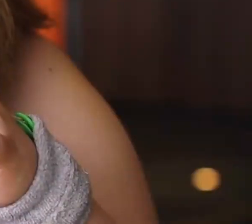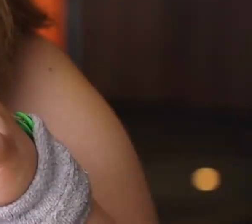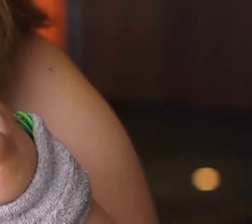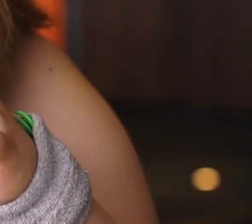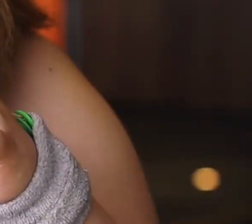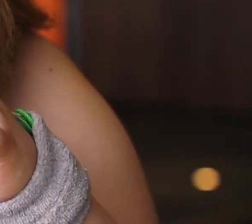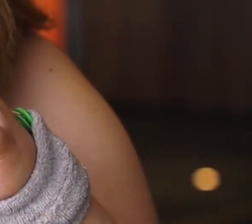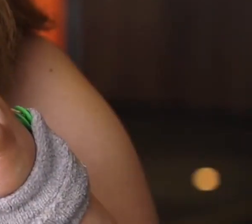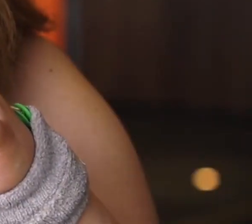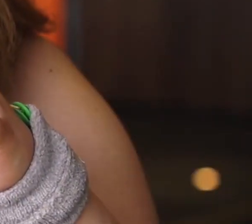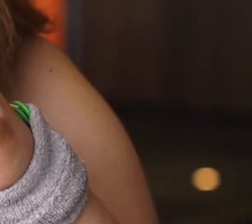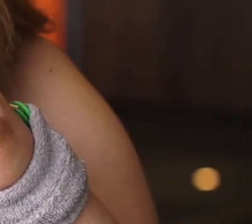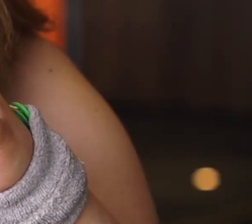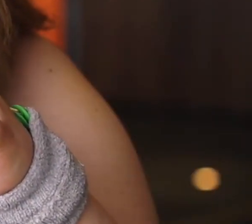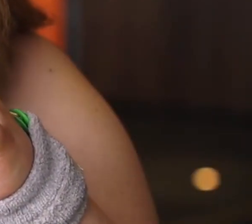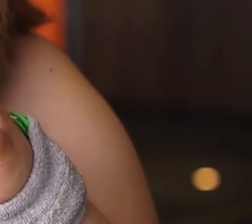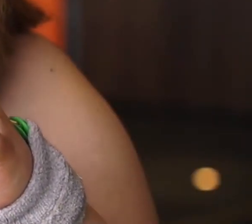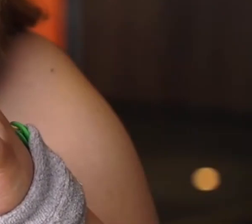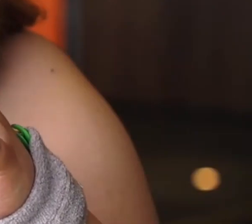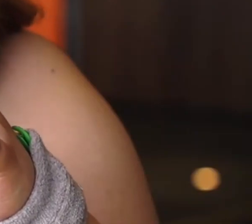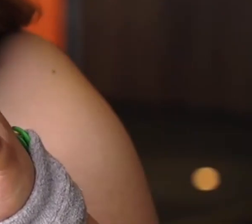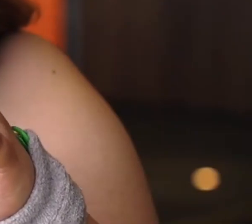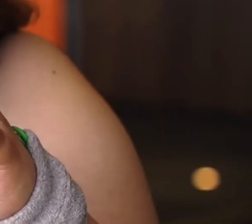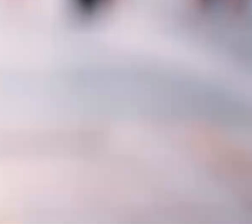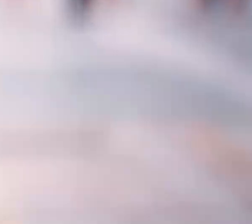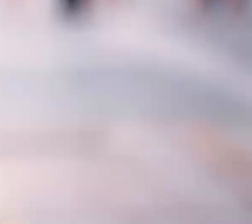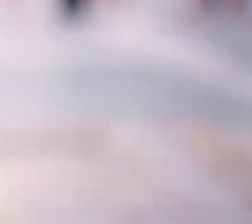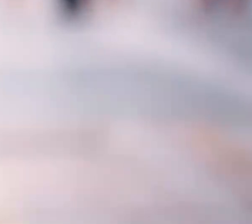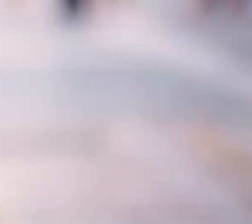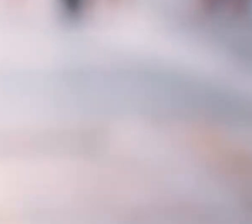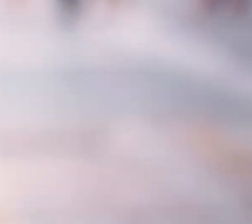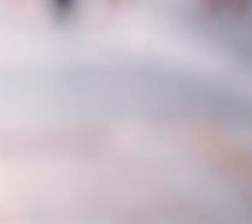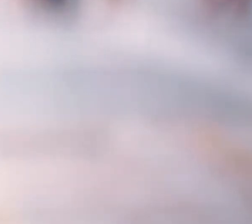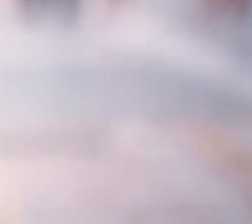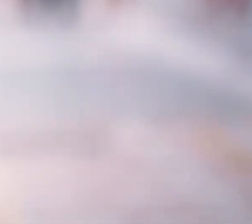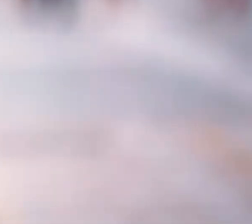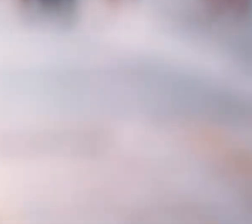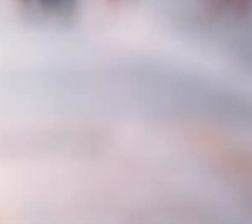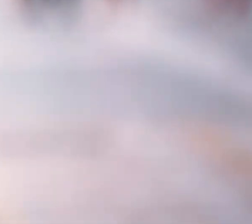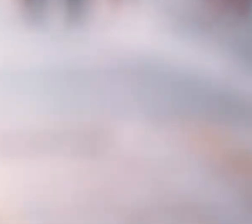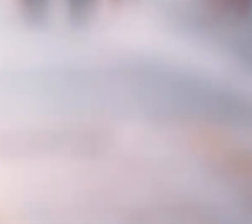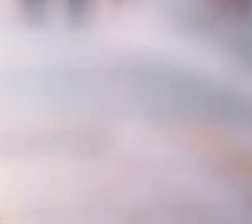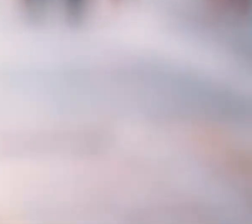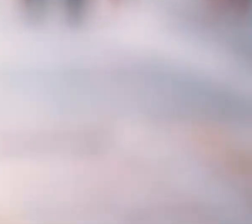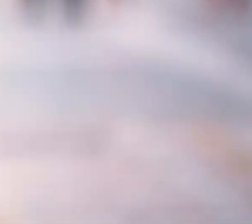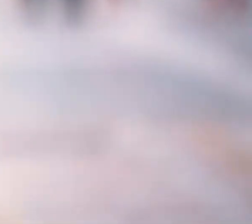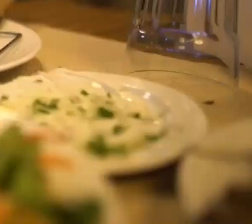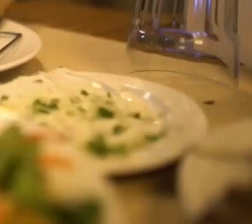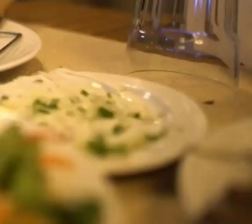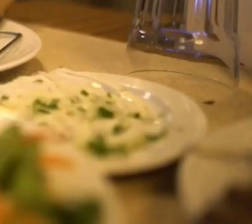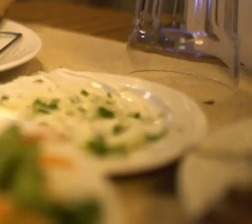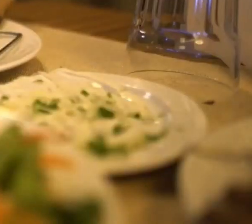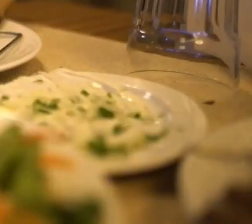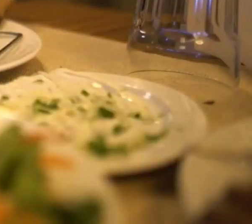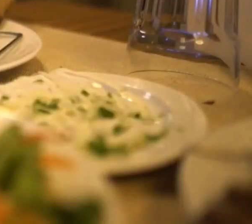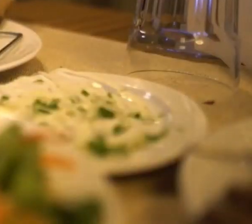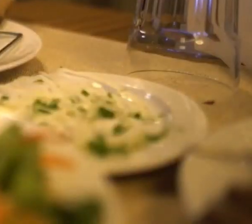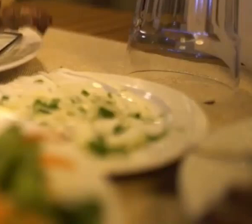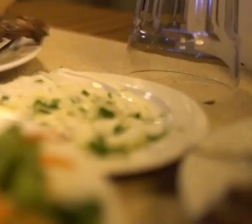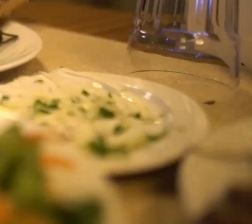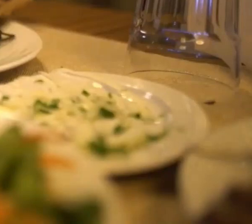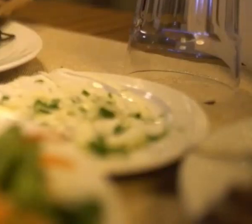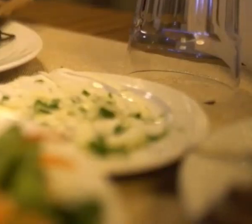Ao comer um alimento, no decorrer do processo de digestão, os nutrientes energéticos, como carboidratos, lipídios